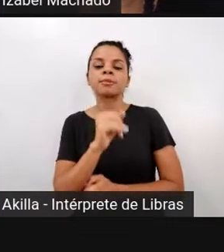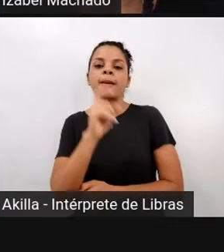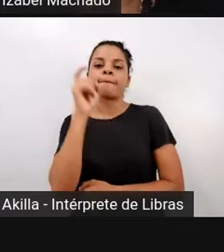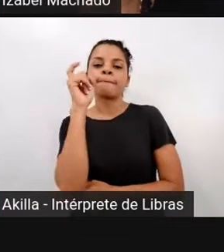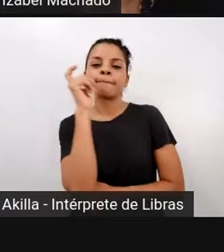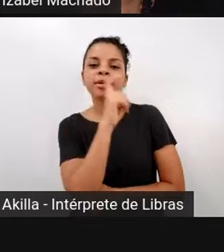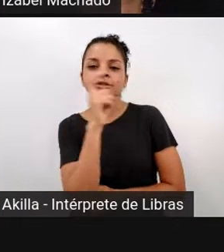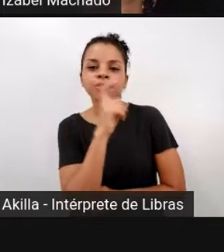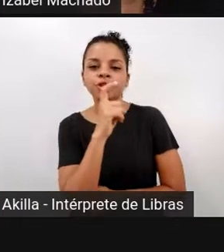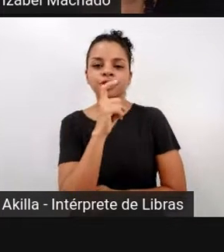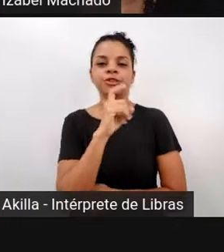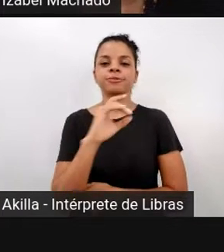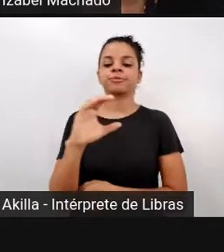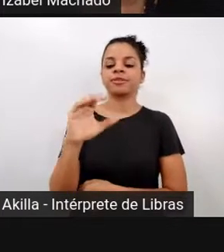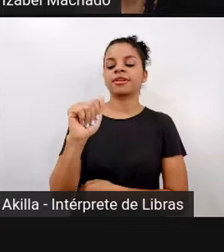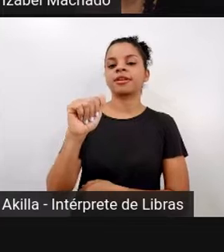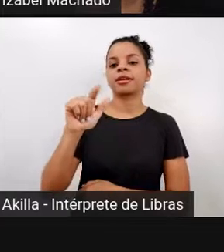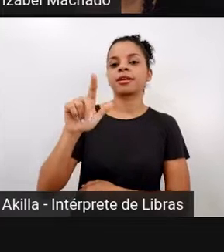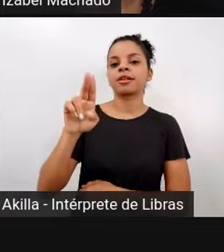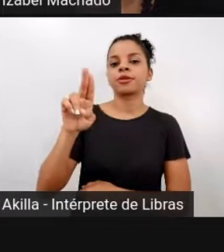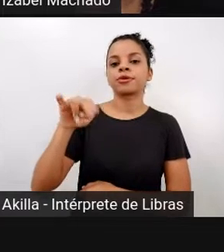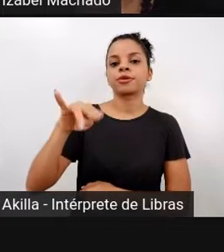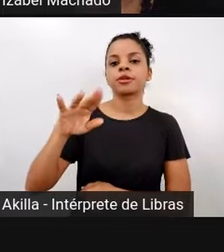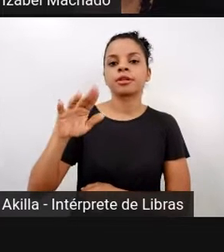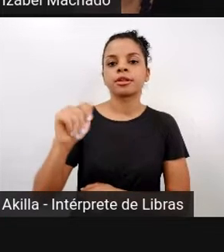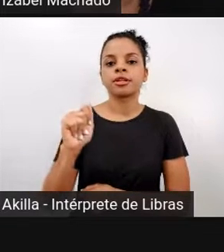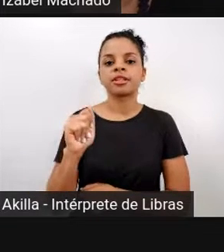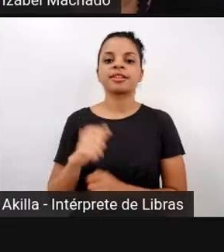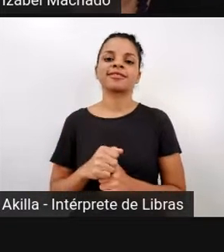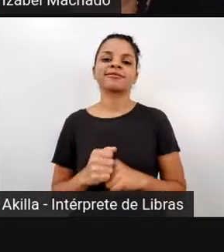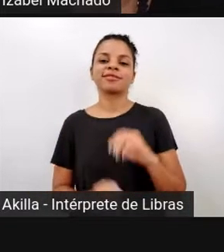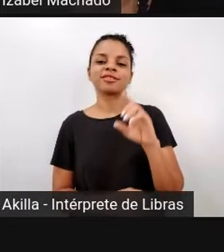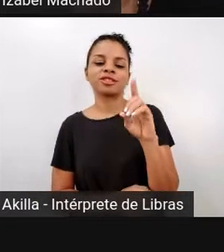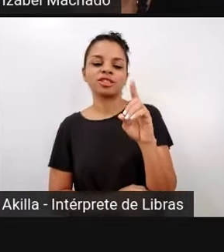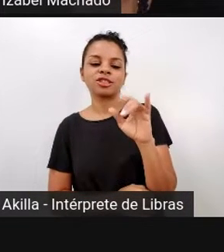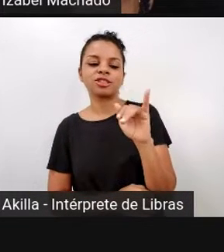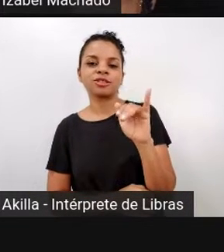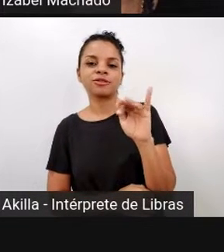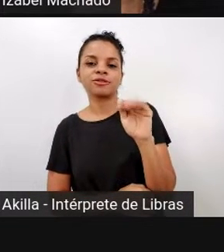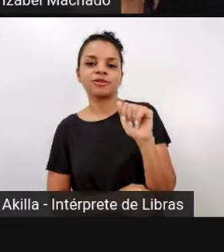difamação, formas de tirar